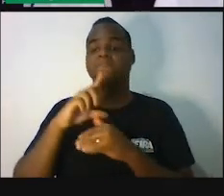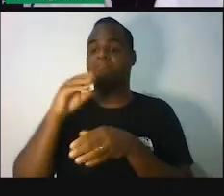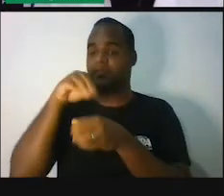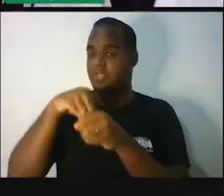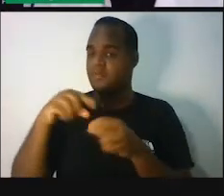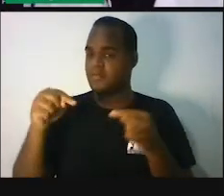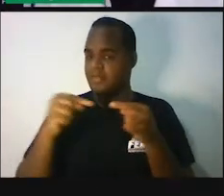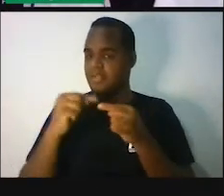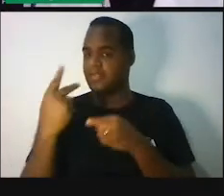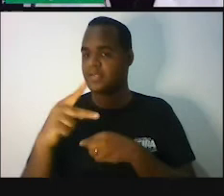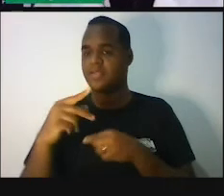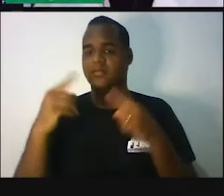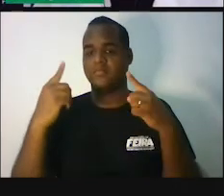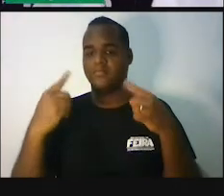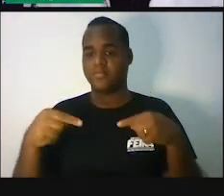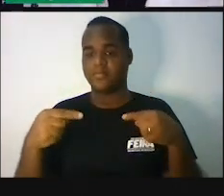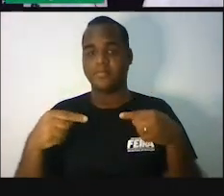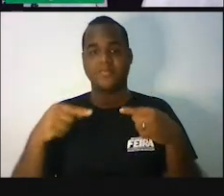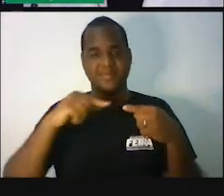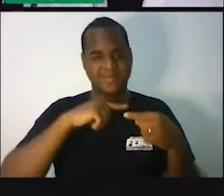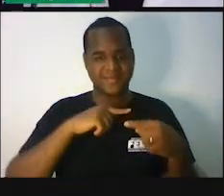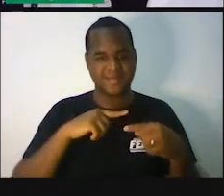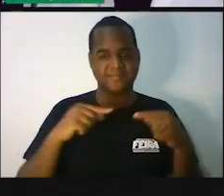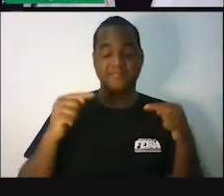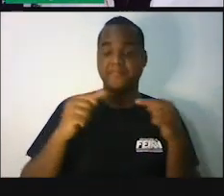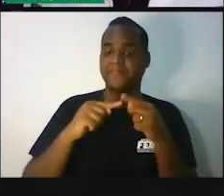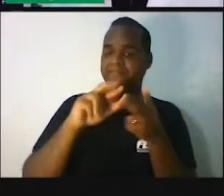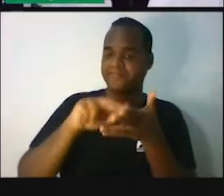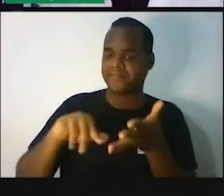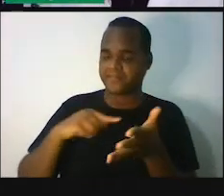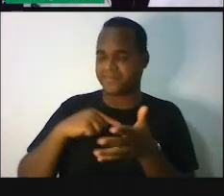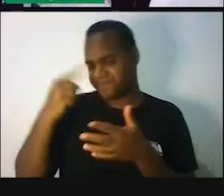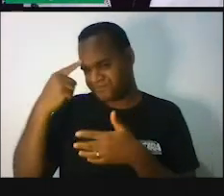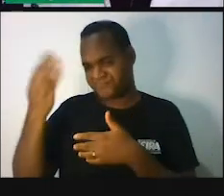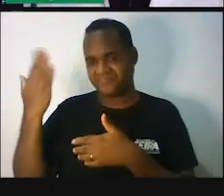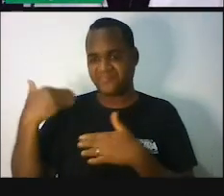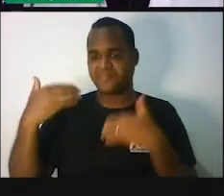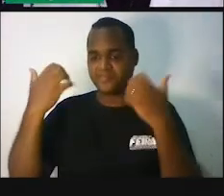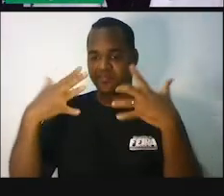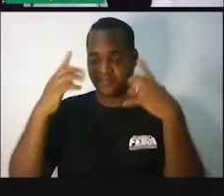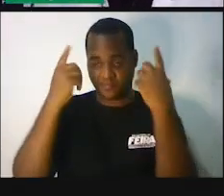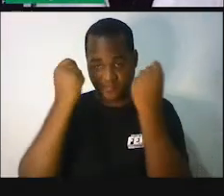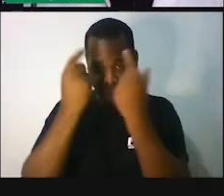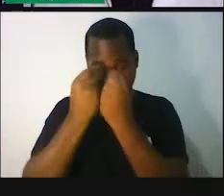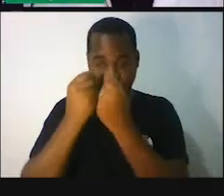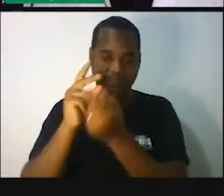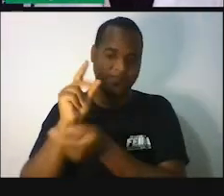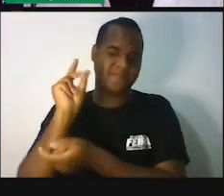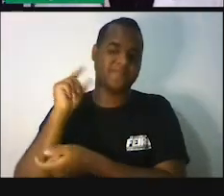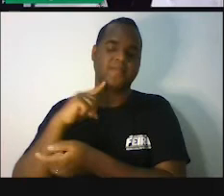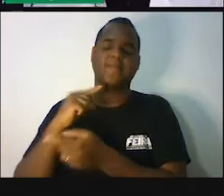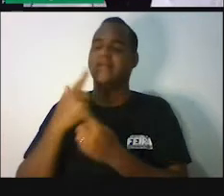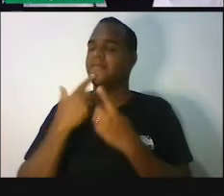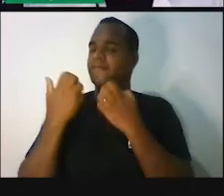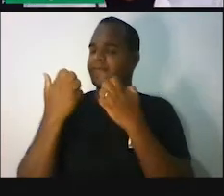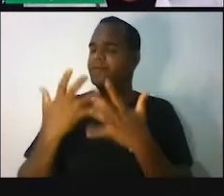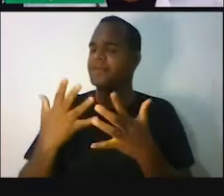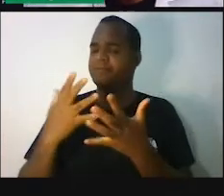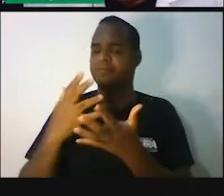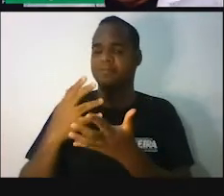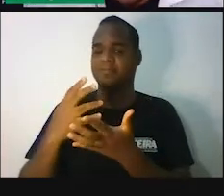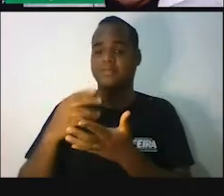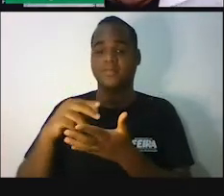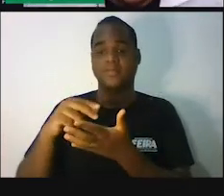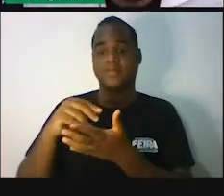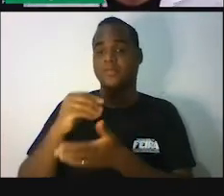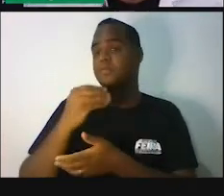situação, desse desafio, né, pensado lá na Grécia Antiga, olha só o que é que diz, o que é que estava escrito na